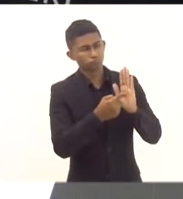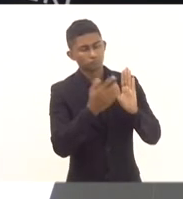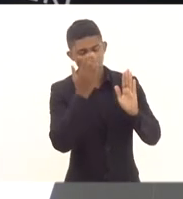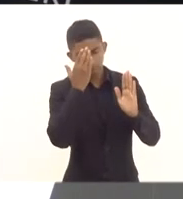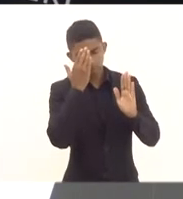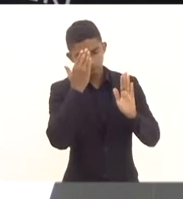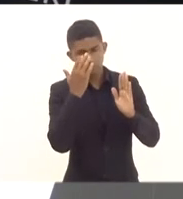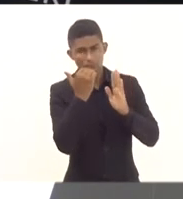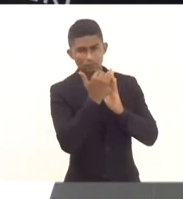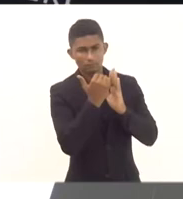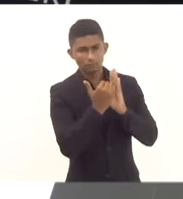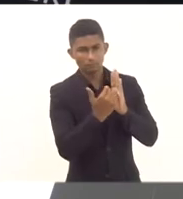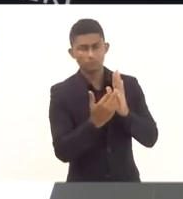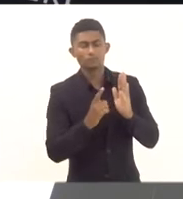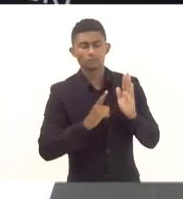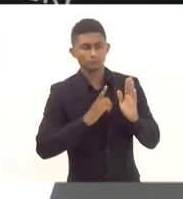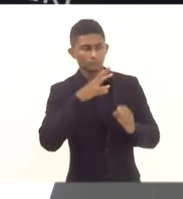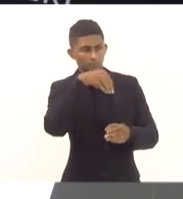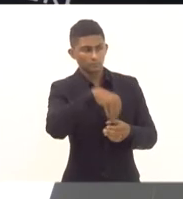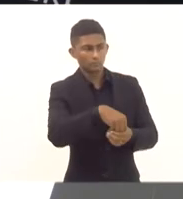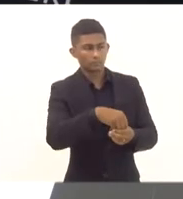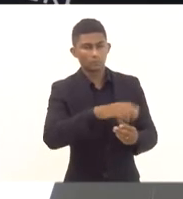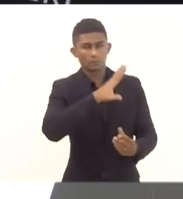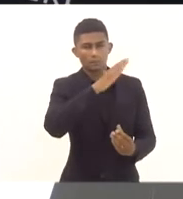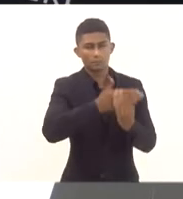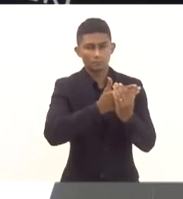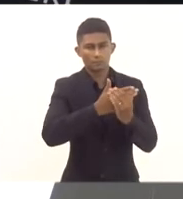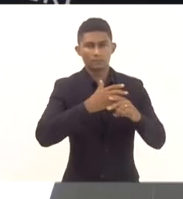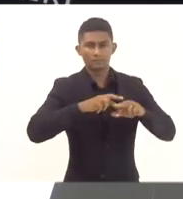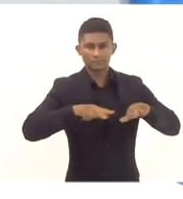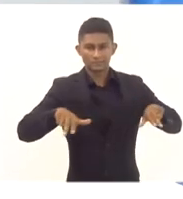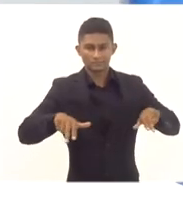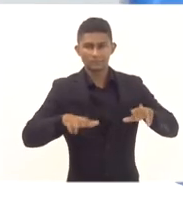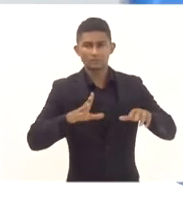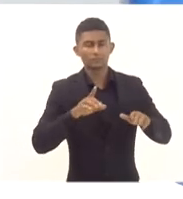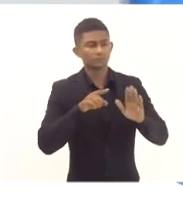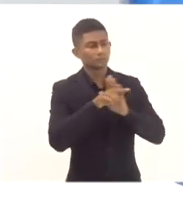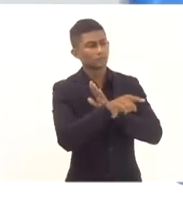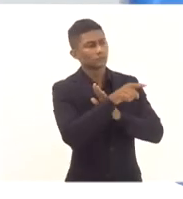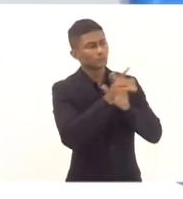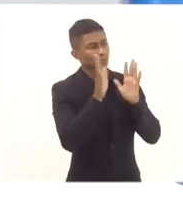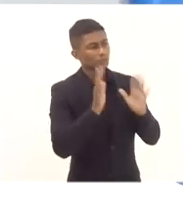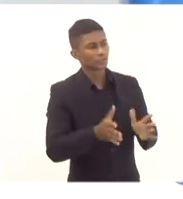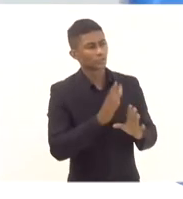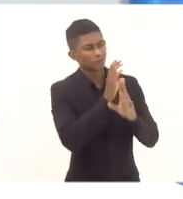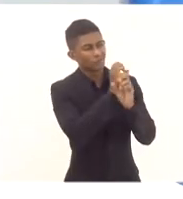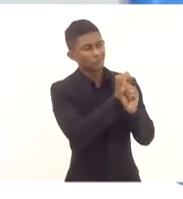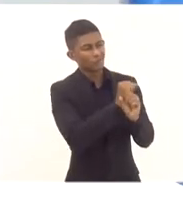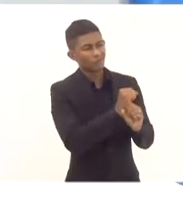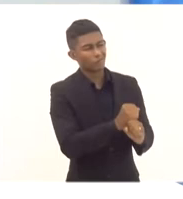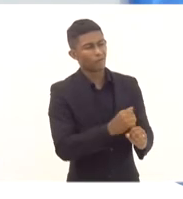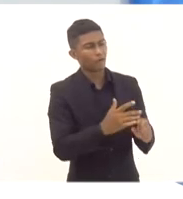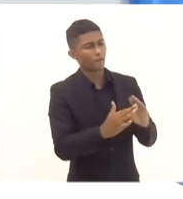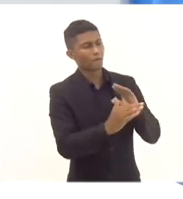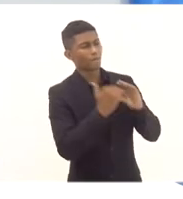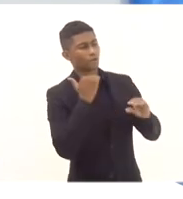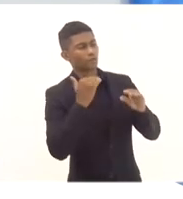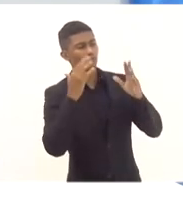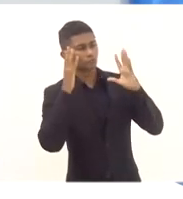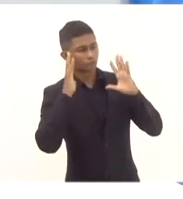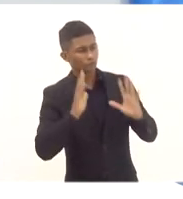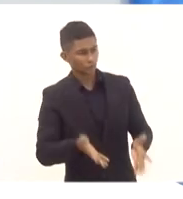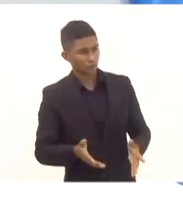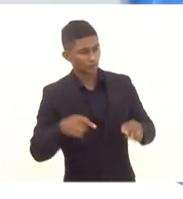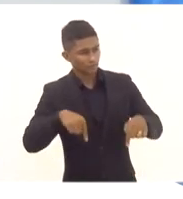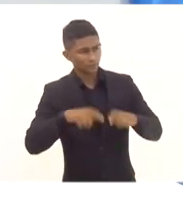repartido por várias pastas mas se o senhor já enviou alguma prestação de contas é da de vossa competência